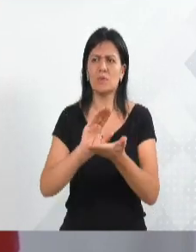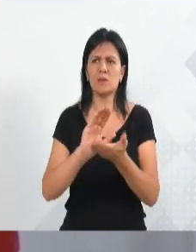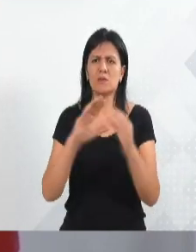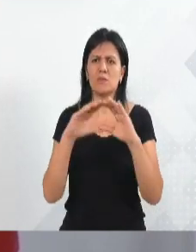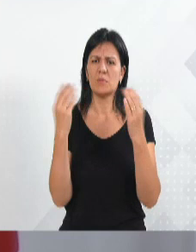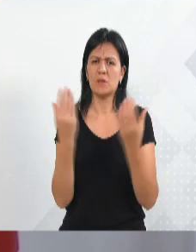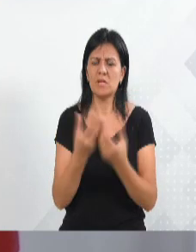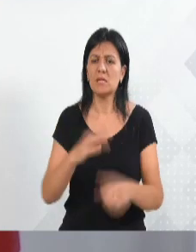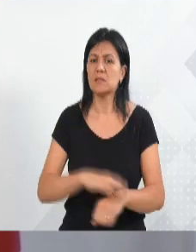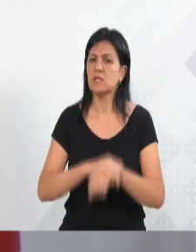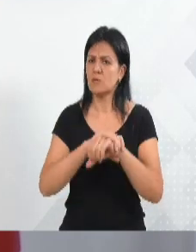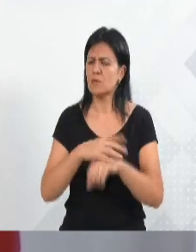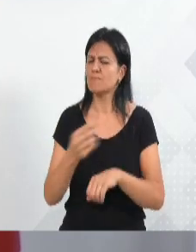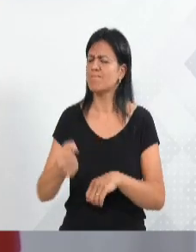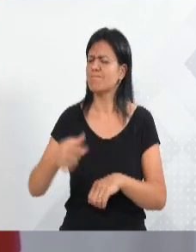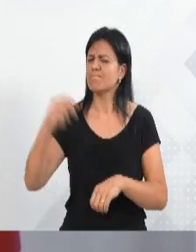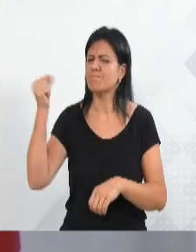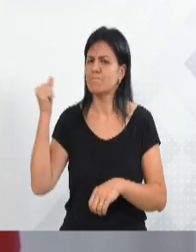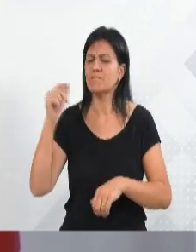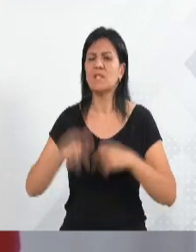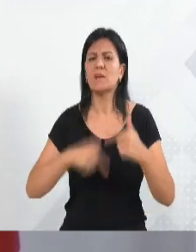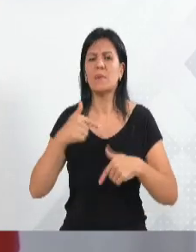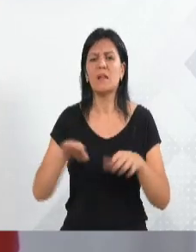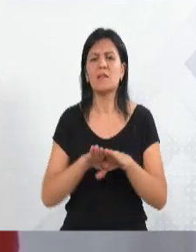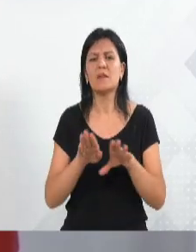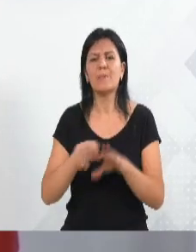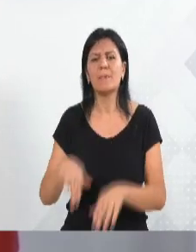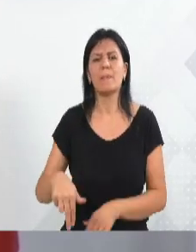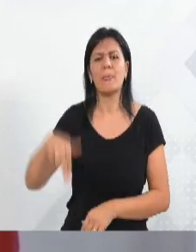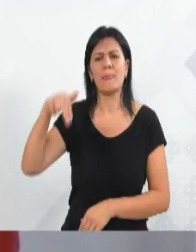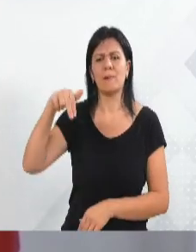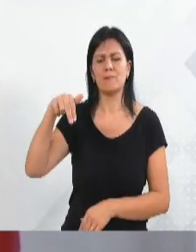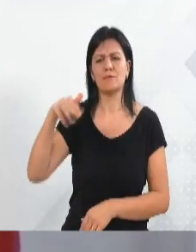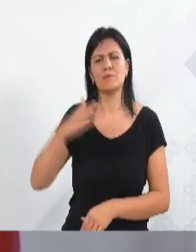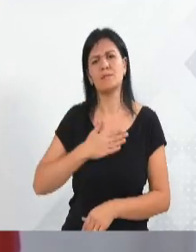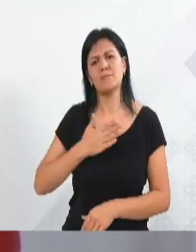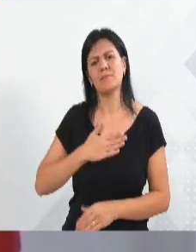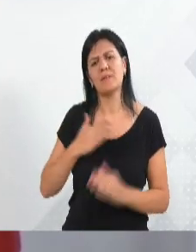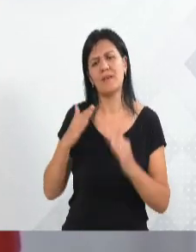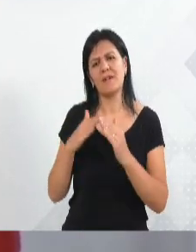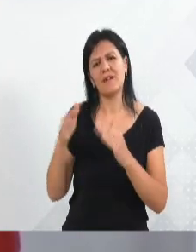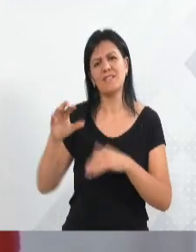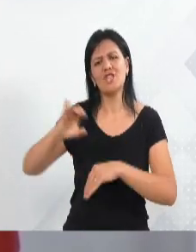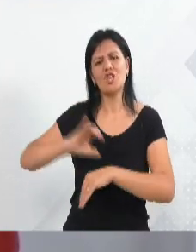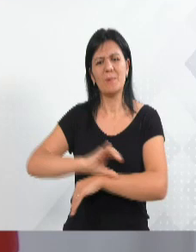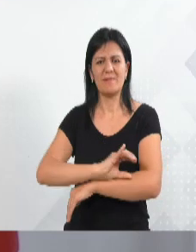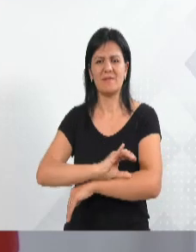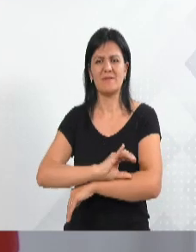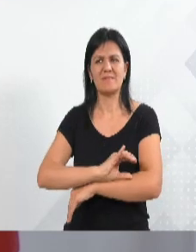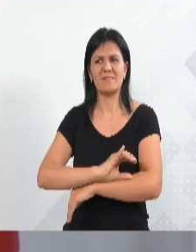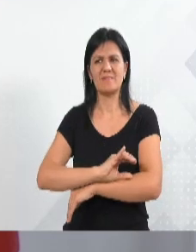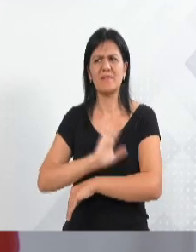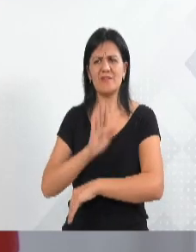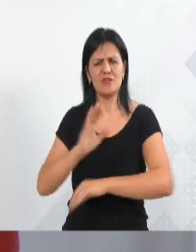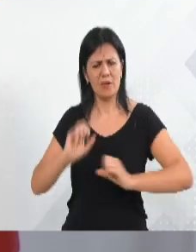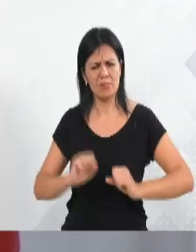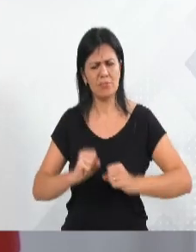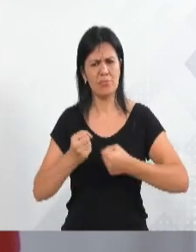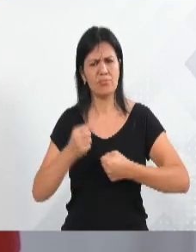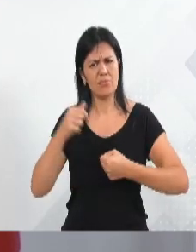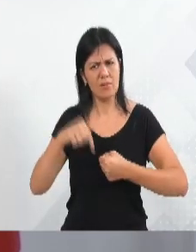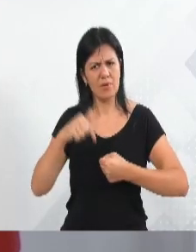por muito tempo, trabalhei na Base Norte, onde eu considero minha casa a Itopava Central, já estive aqui defendendo a Itopava